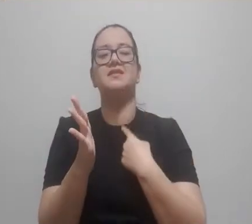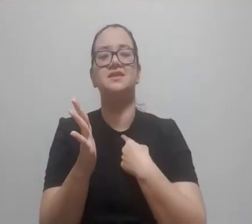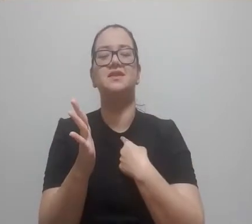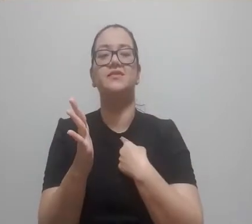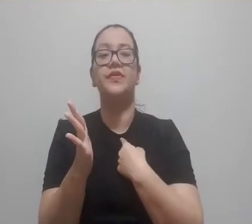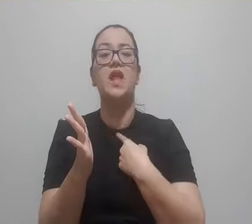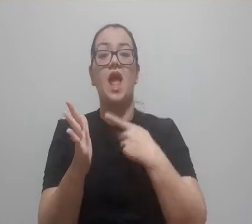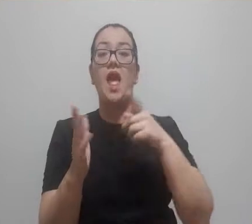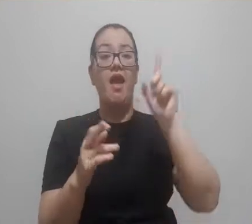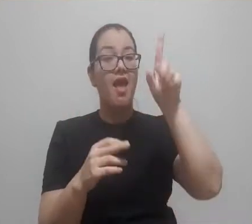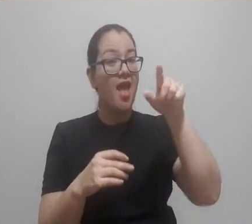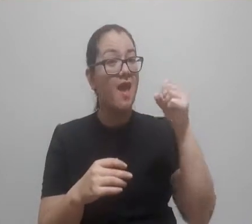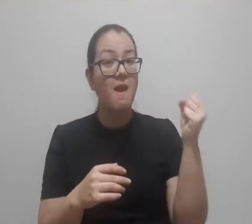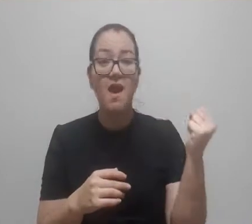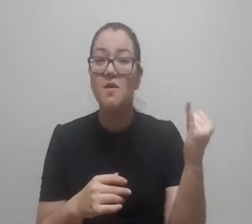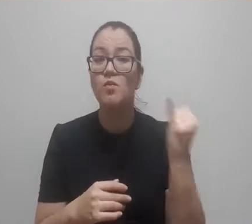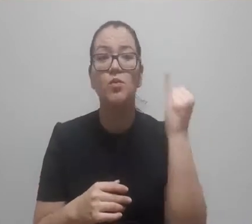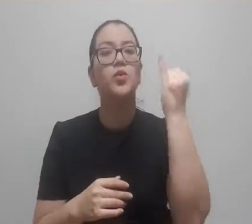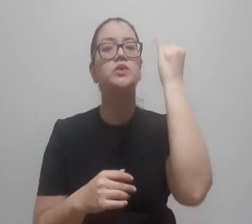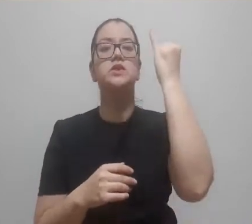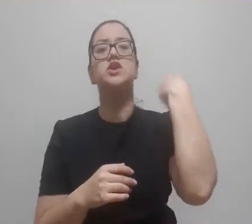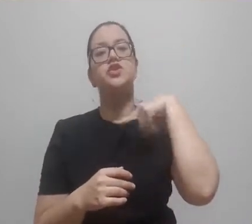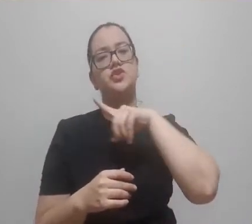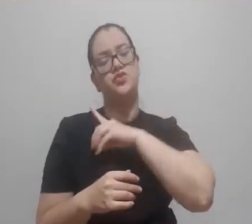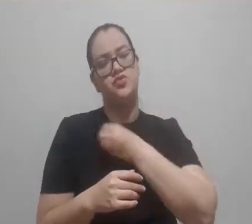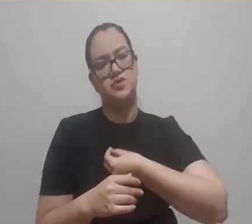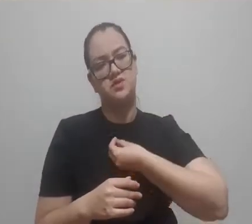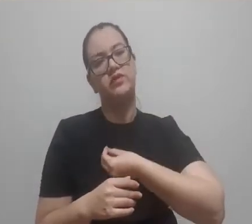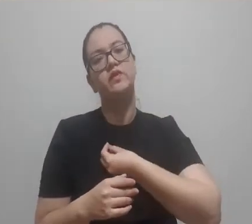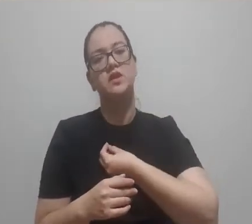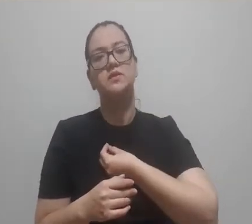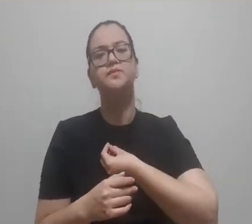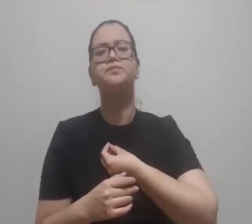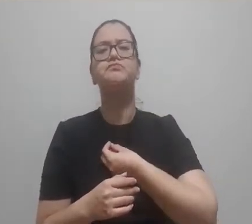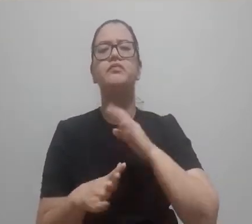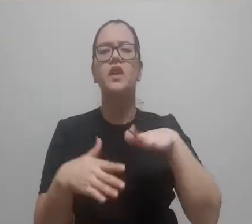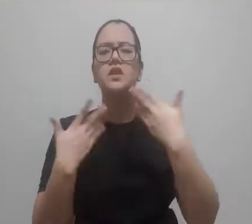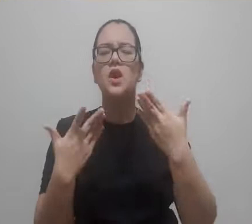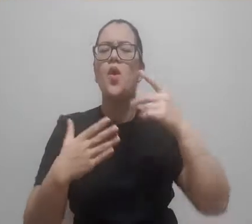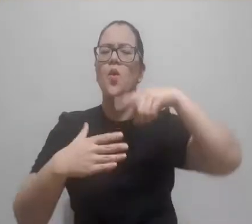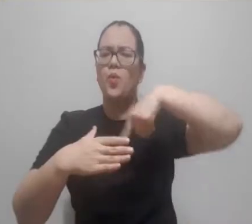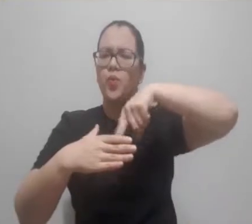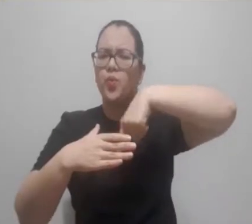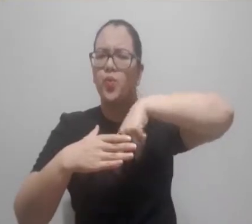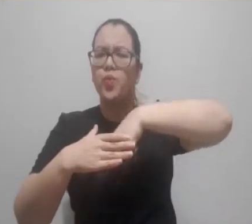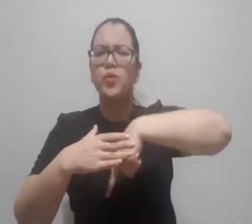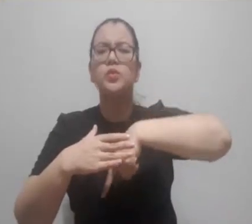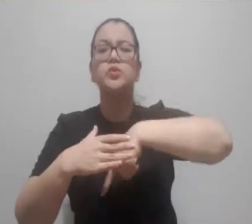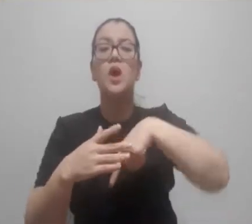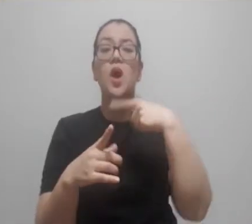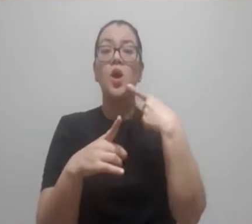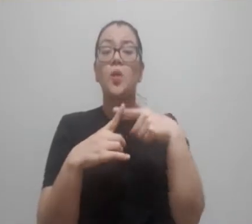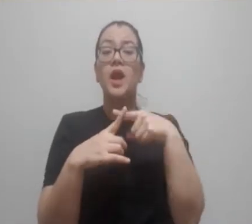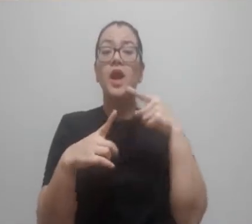elas são importantes para a nossa caminhada. Então, elas são profundas porque elas tratam da nossa